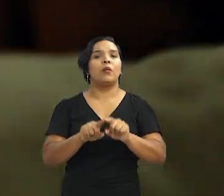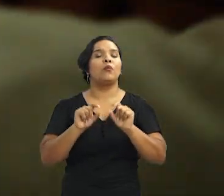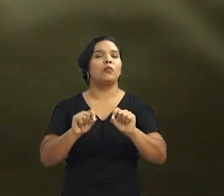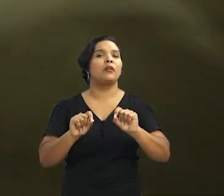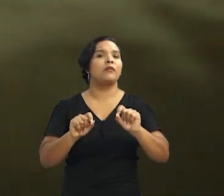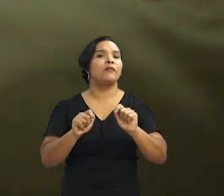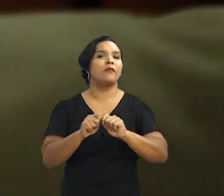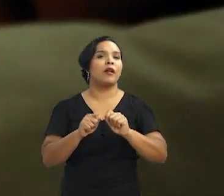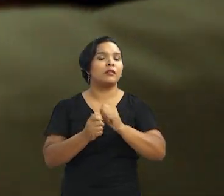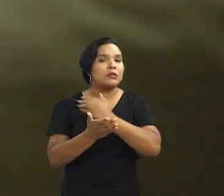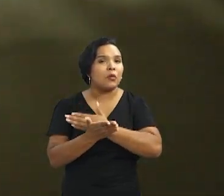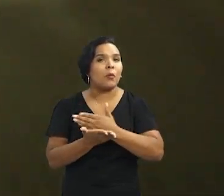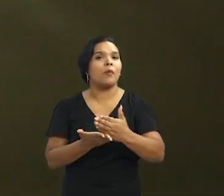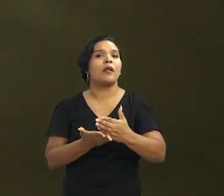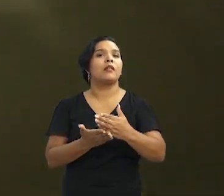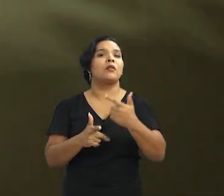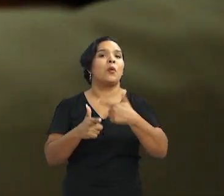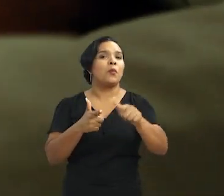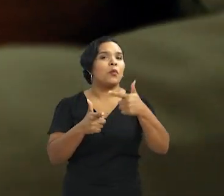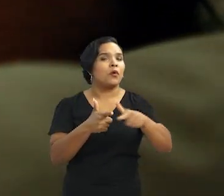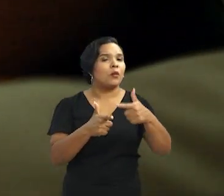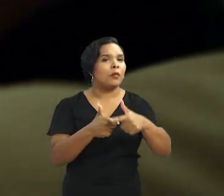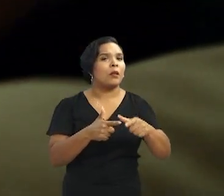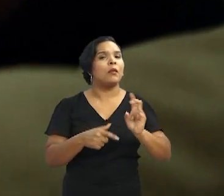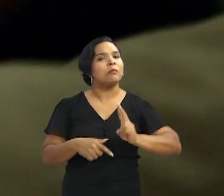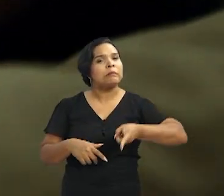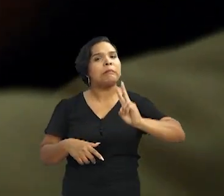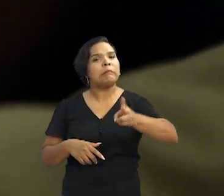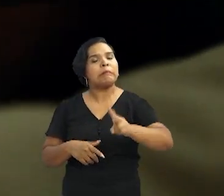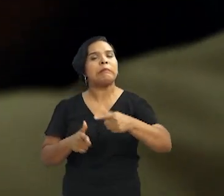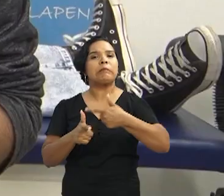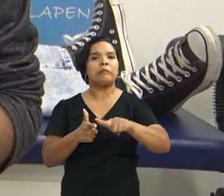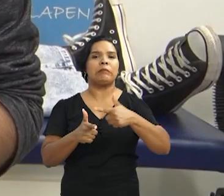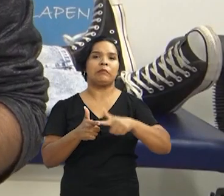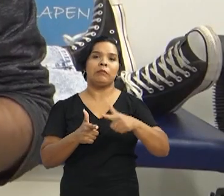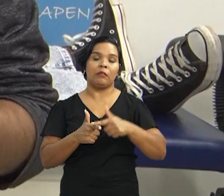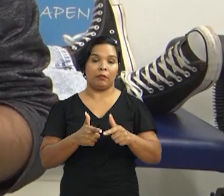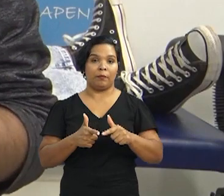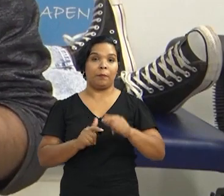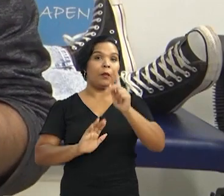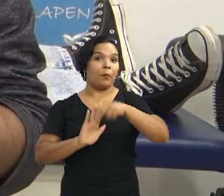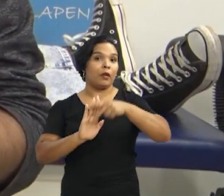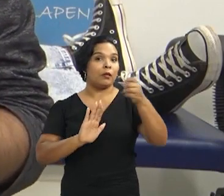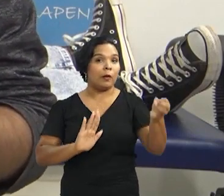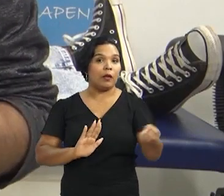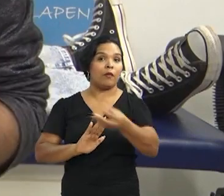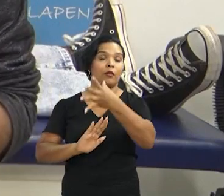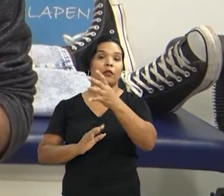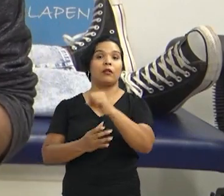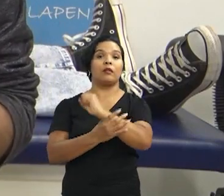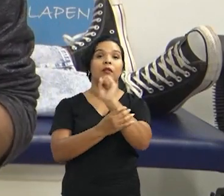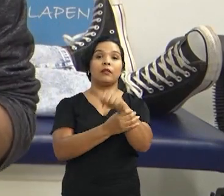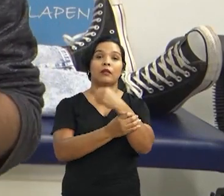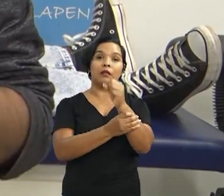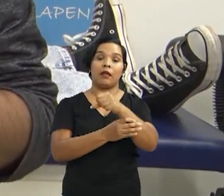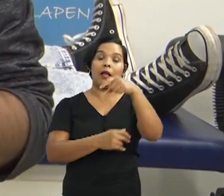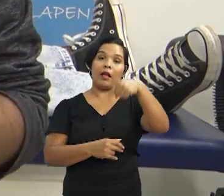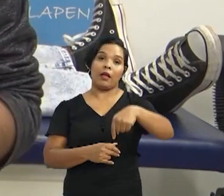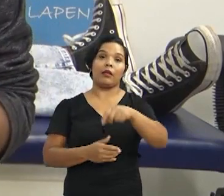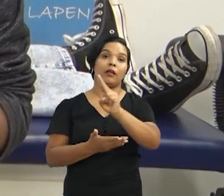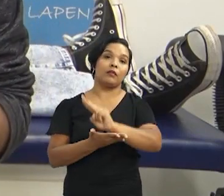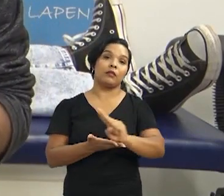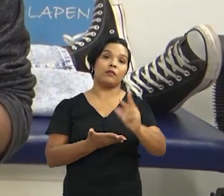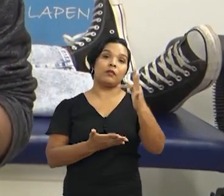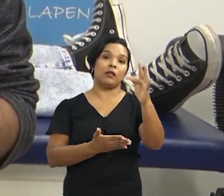quais são os fatores que fazem com que a pessoa inicie uma crise, perdure numa crise. Um projeto inovador na área da fisioterapia aqui